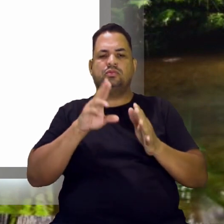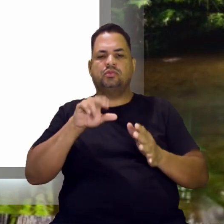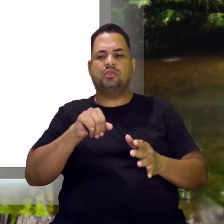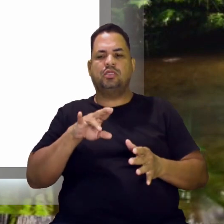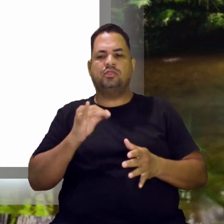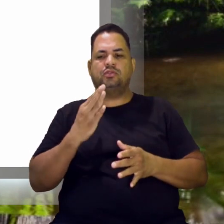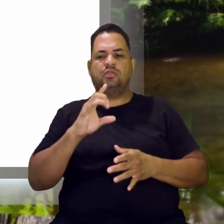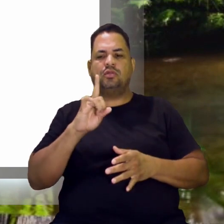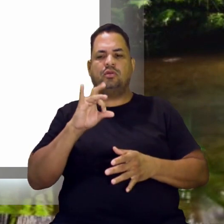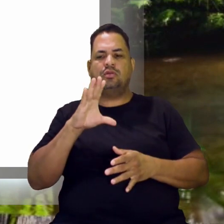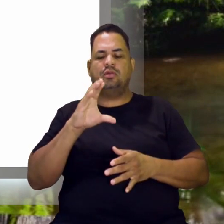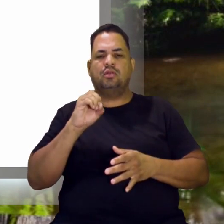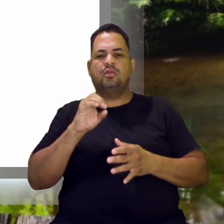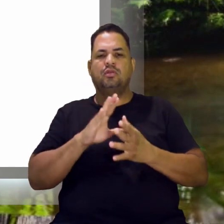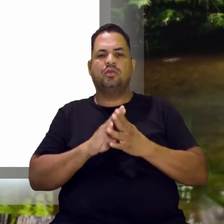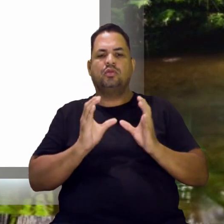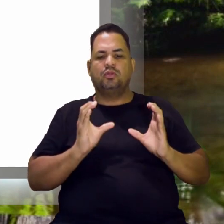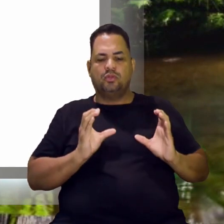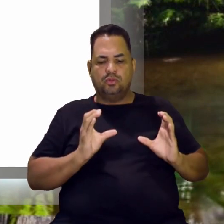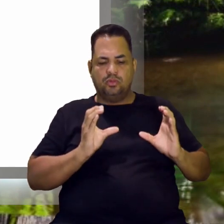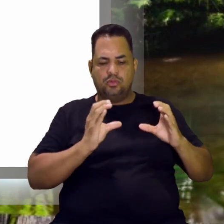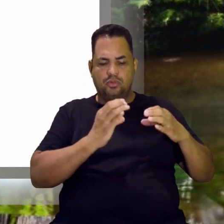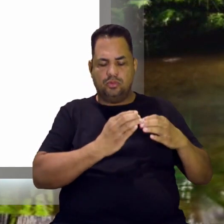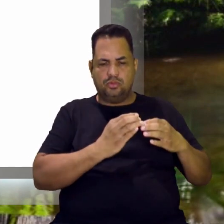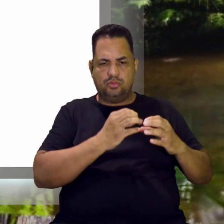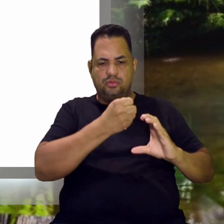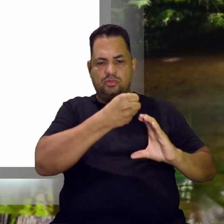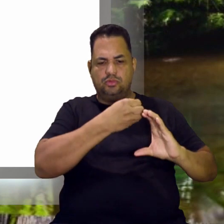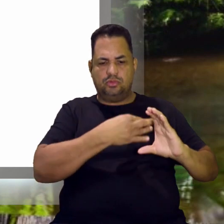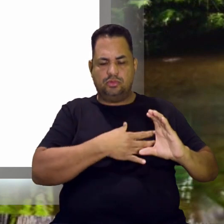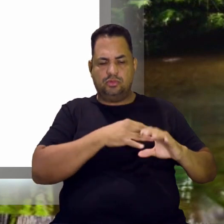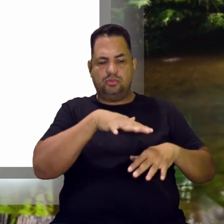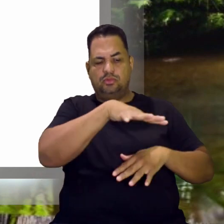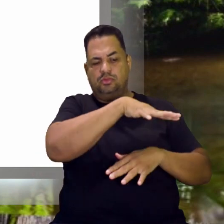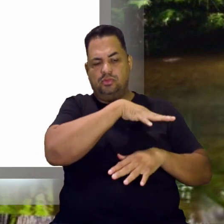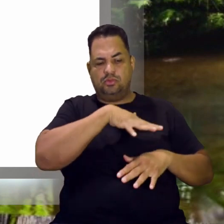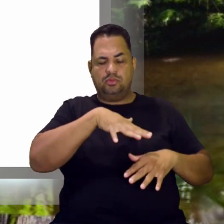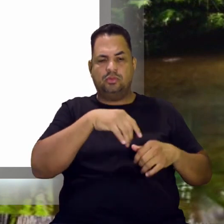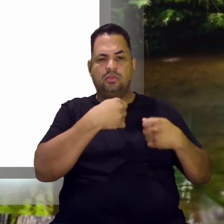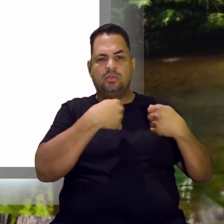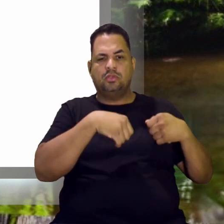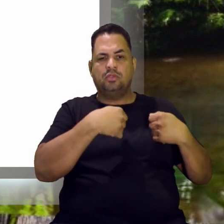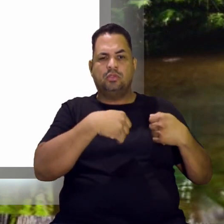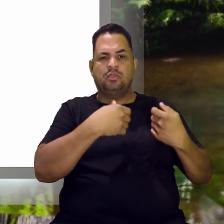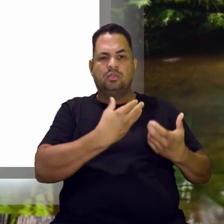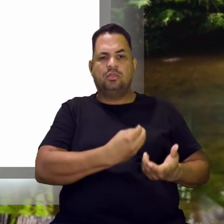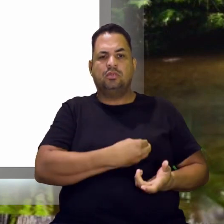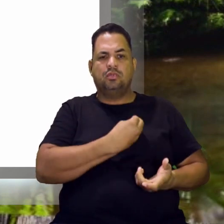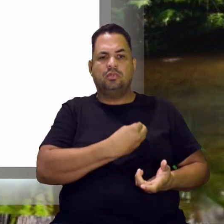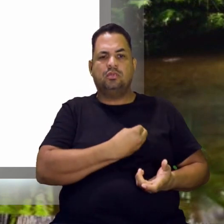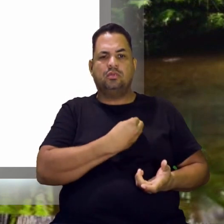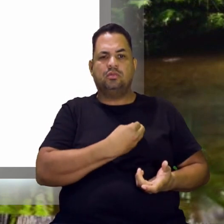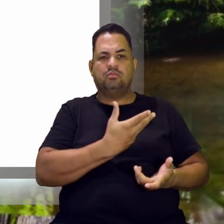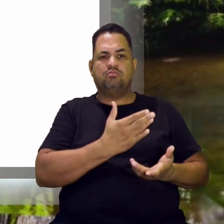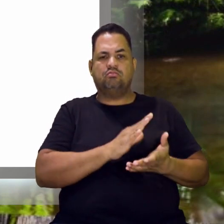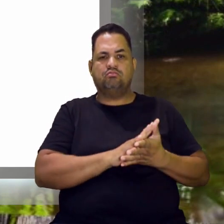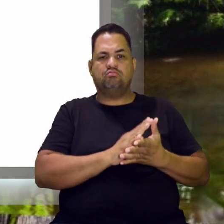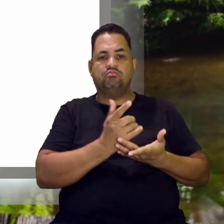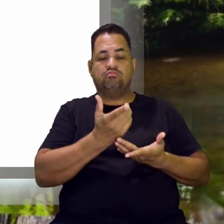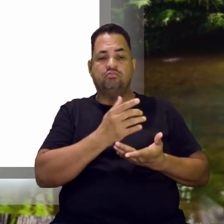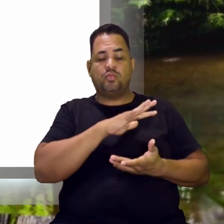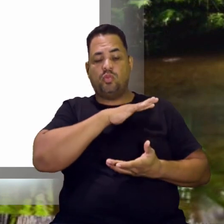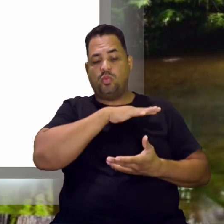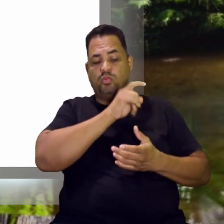ecológico como um conjunto de características ambientais necessárias para a sobrevivência de um